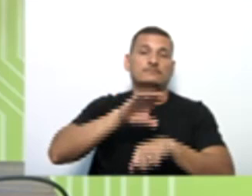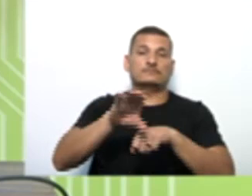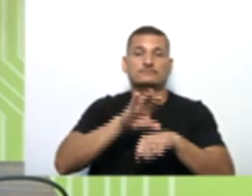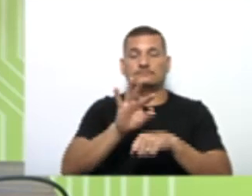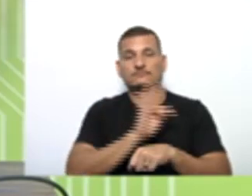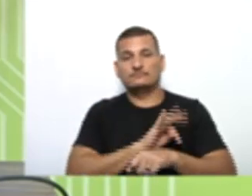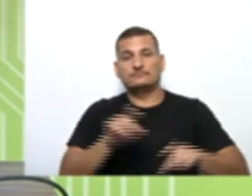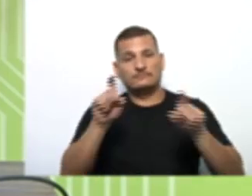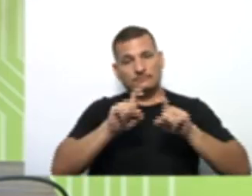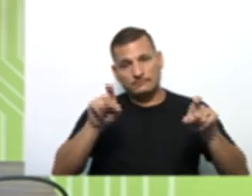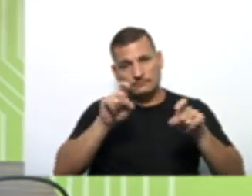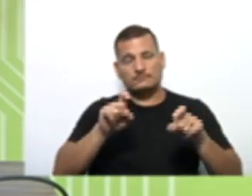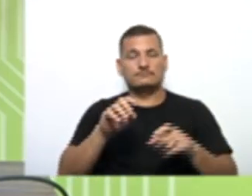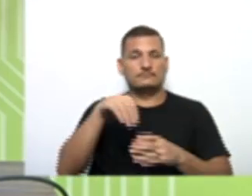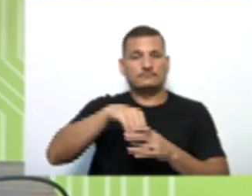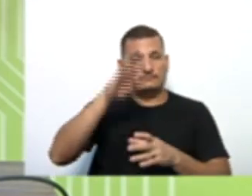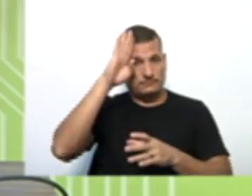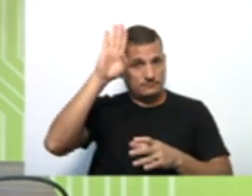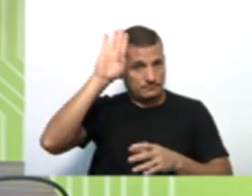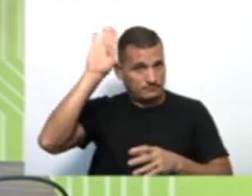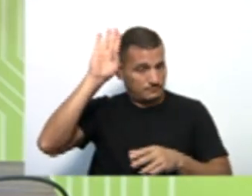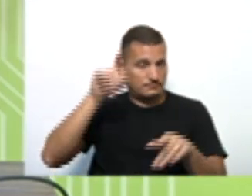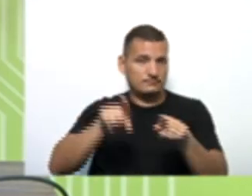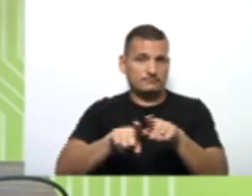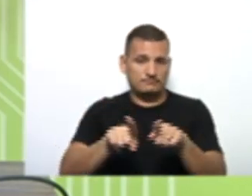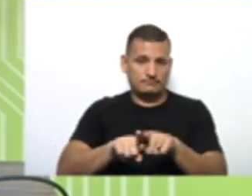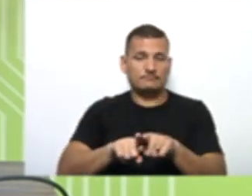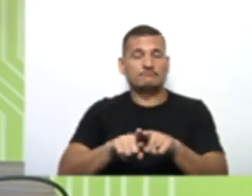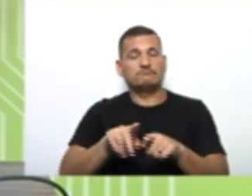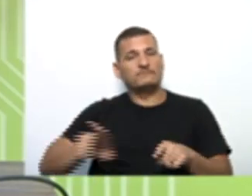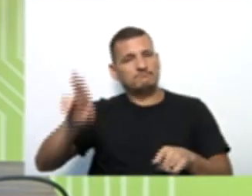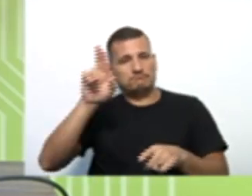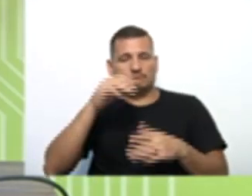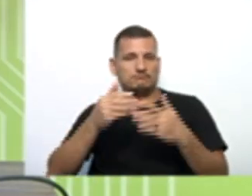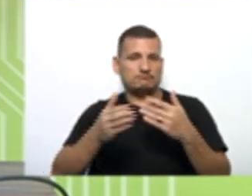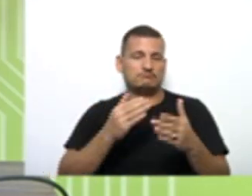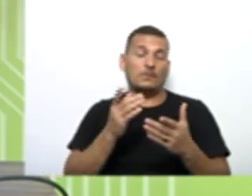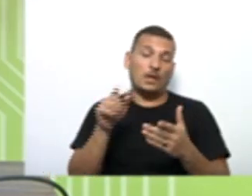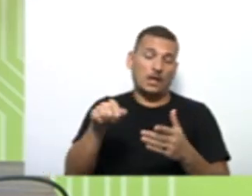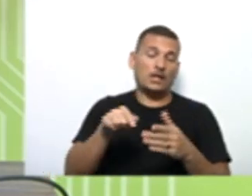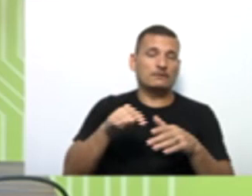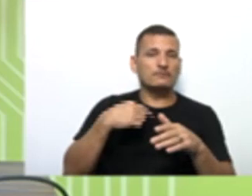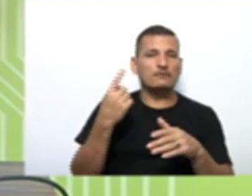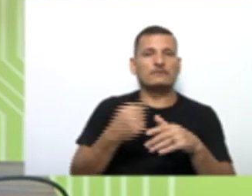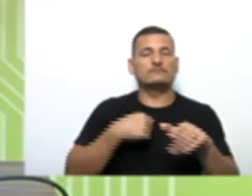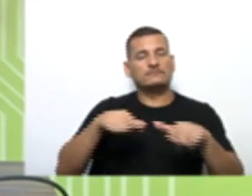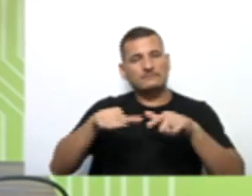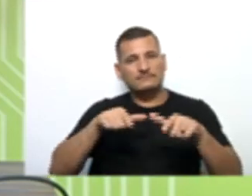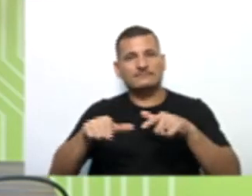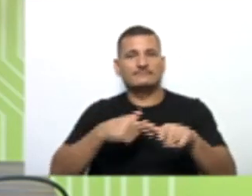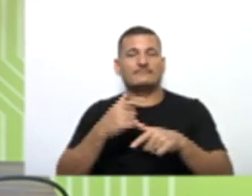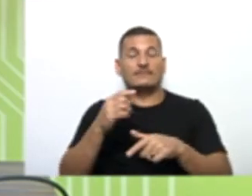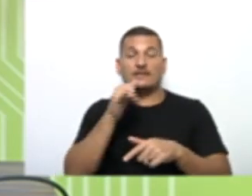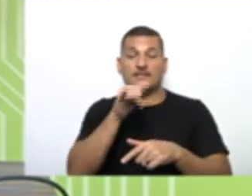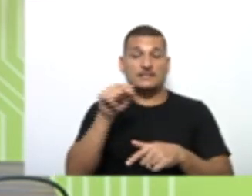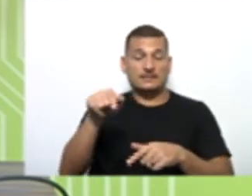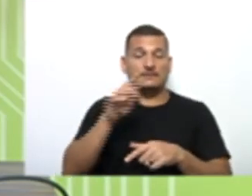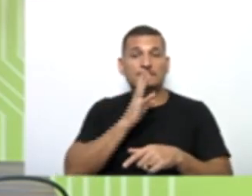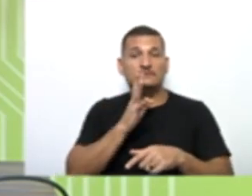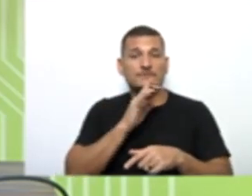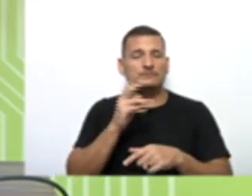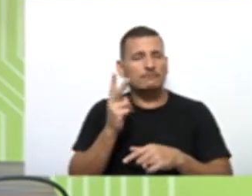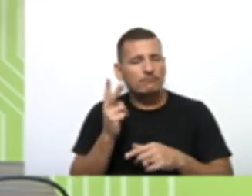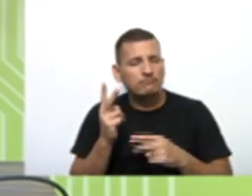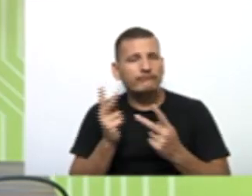técnica informática e na academia. Então é ele que a gente vai trabalhar. E para que ele seja validado, bem construído, a gente precisa